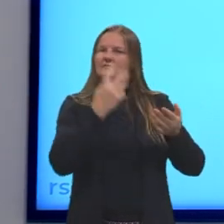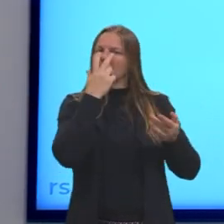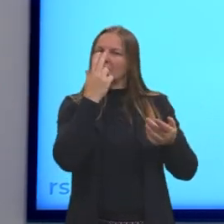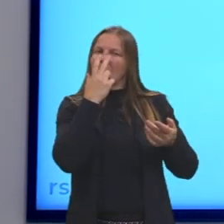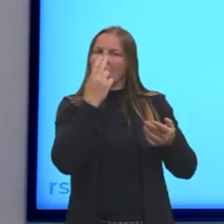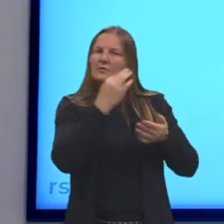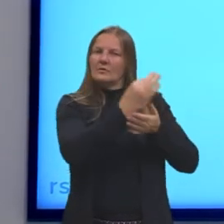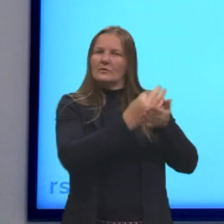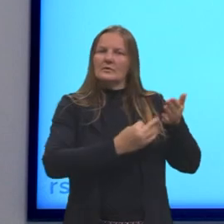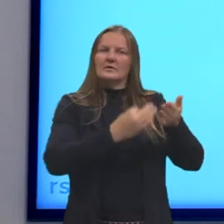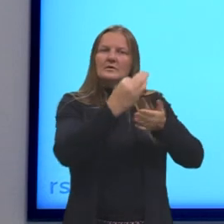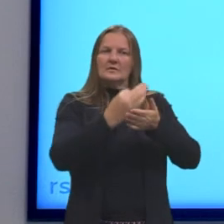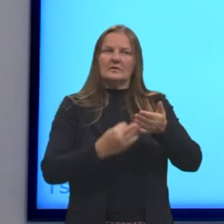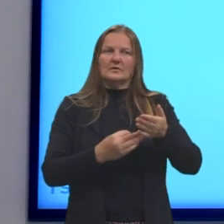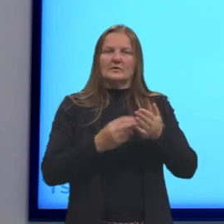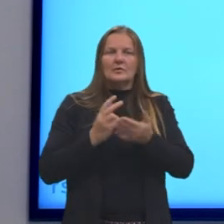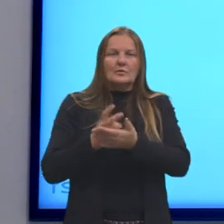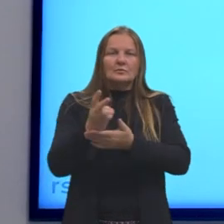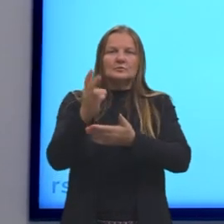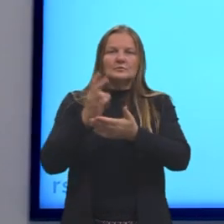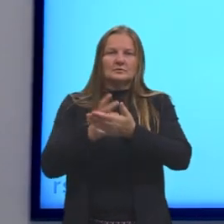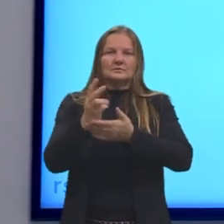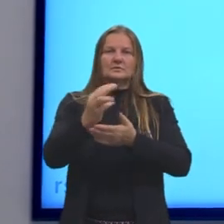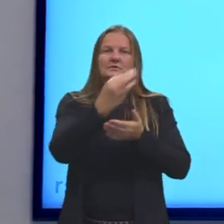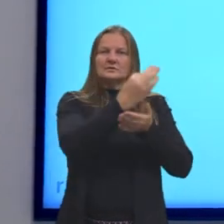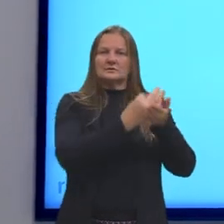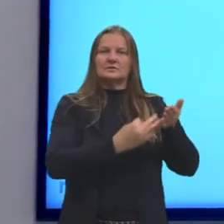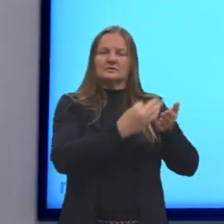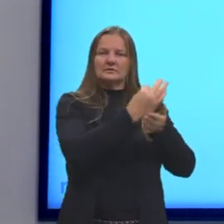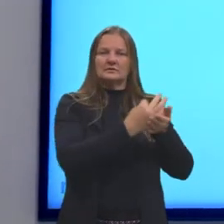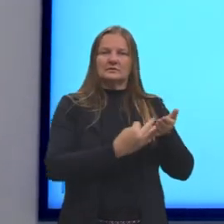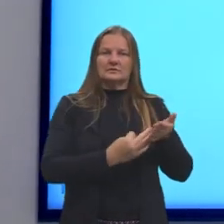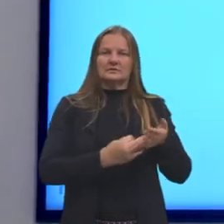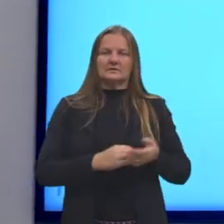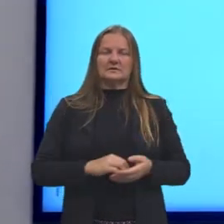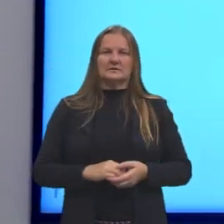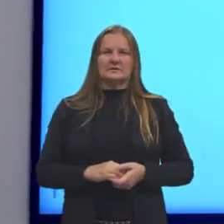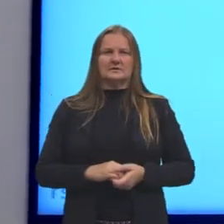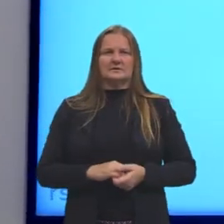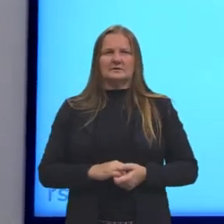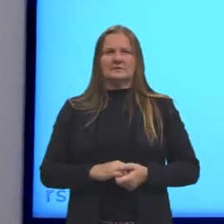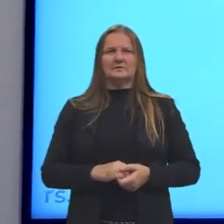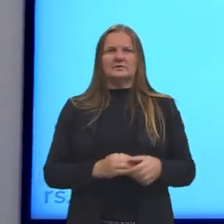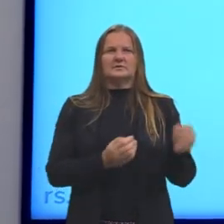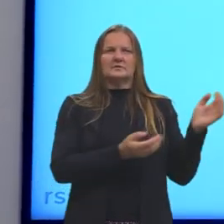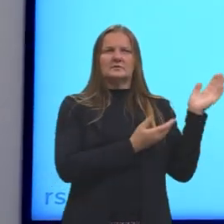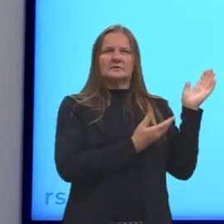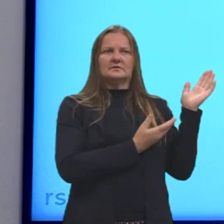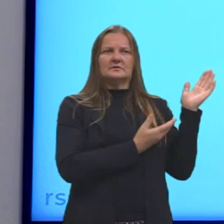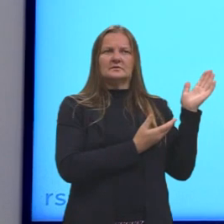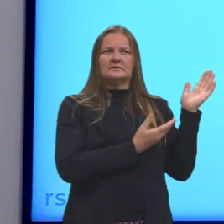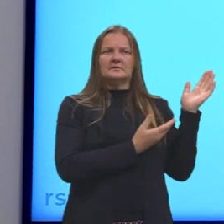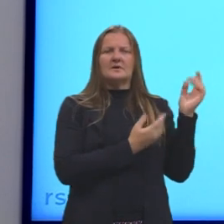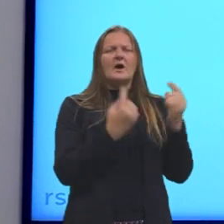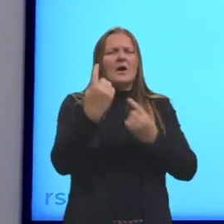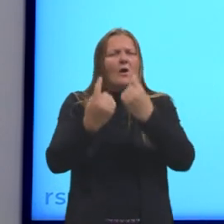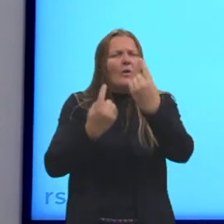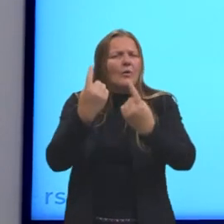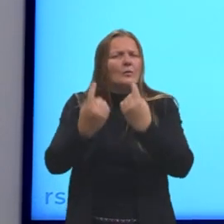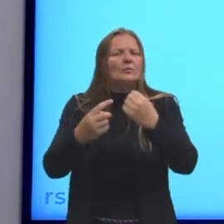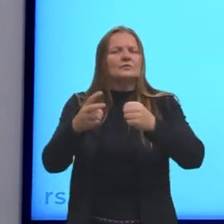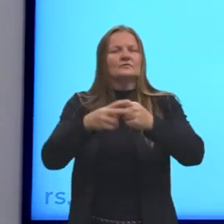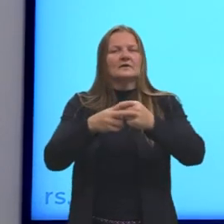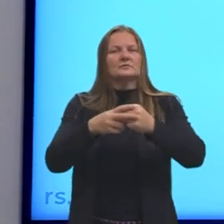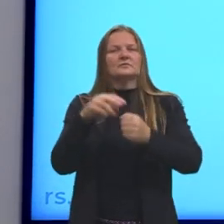vocês observarem aqui e a continuação da questão tá então aqui também ó alguns